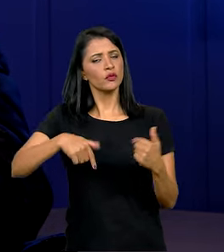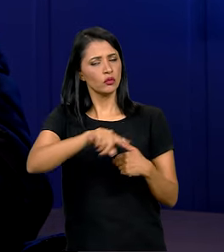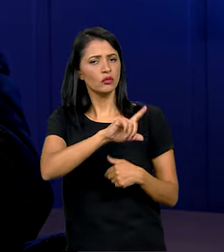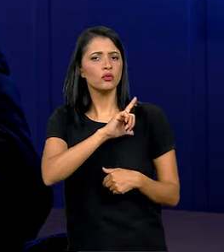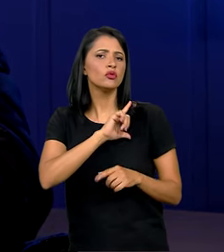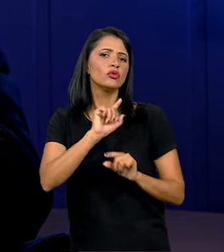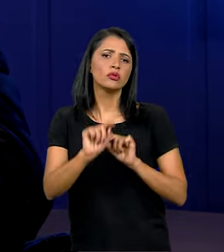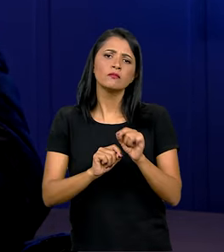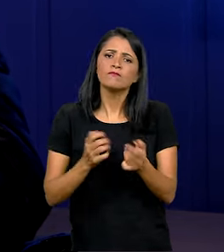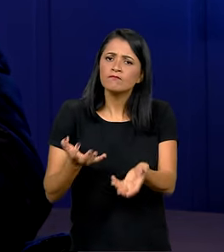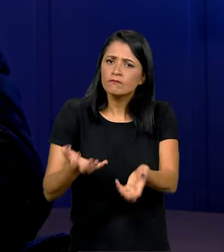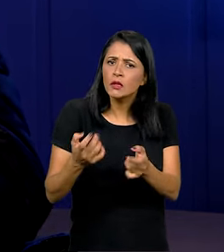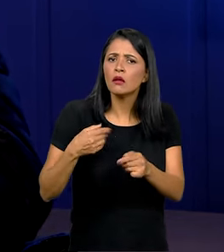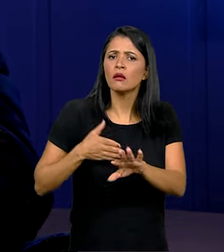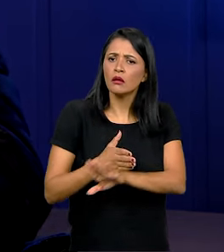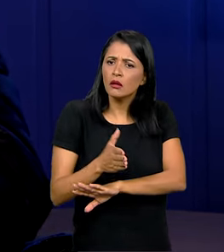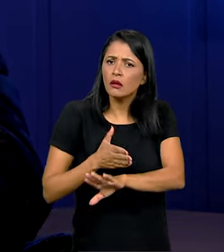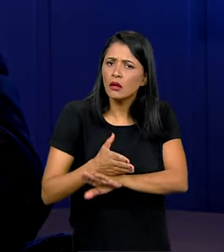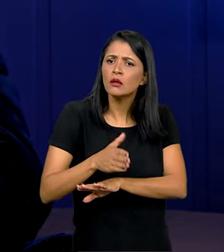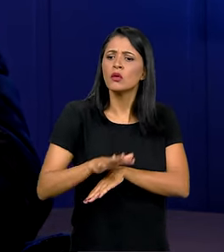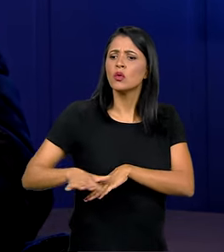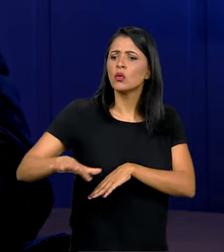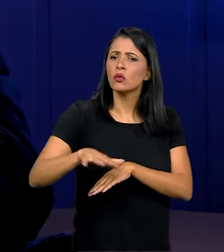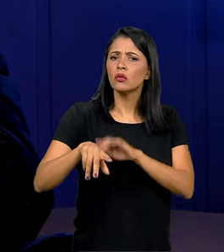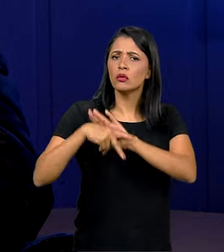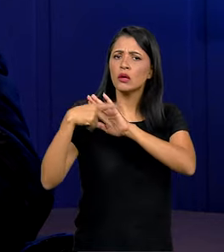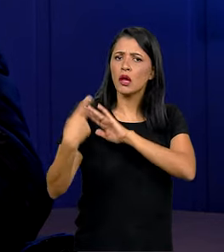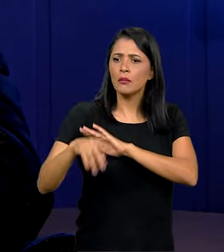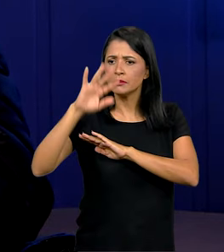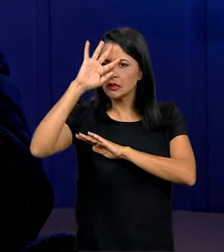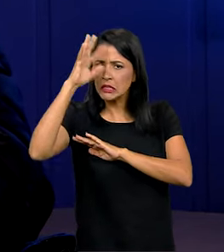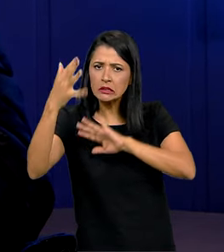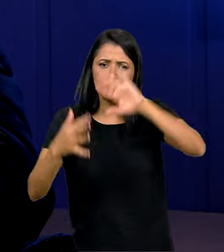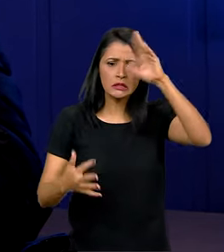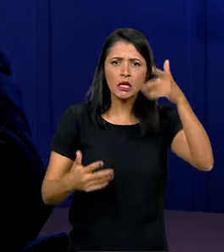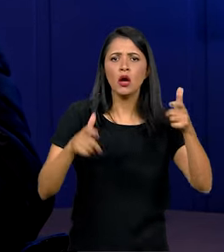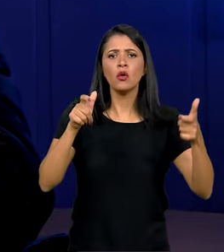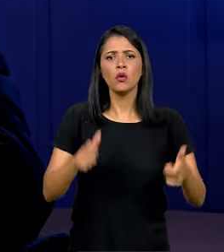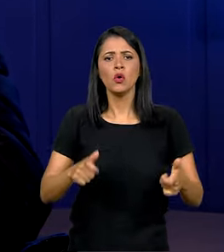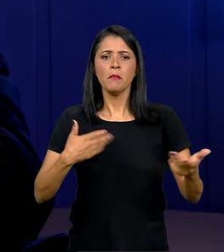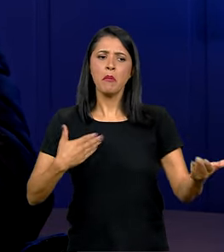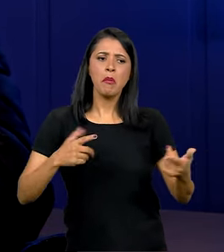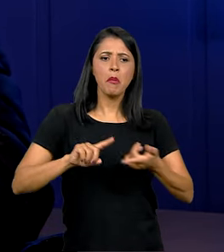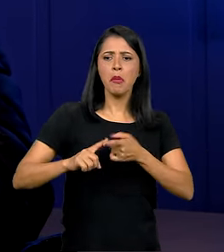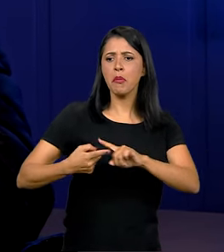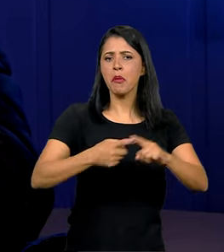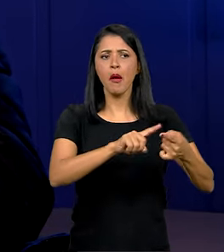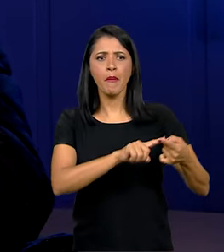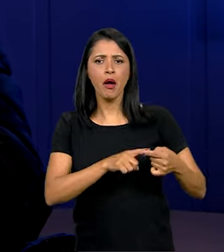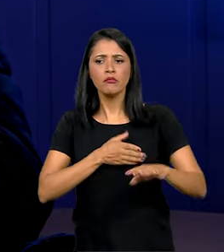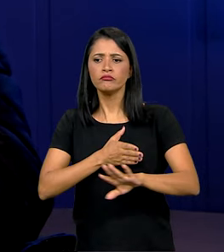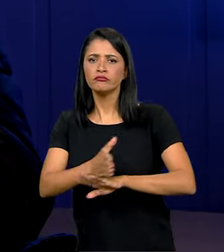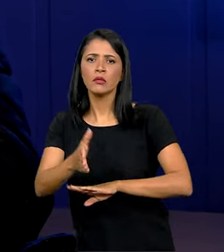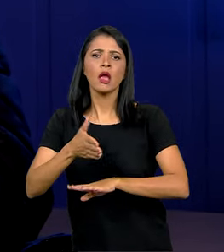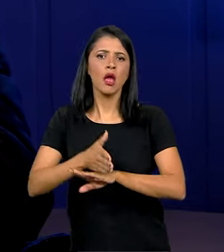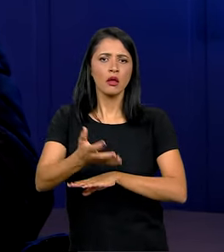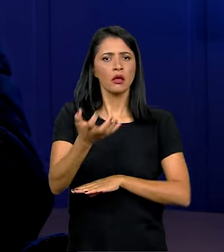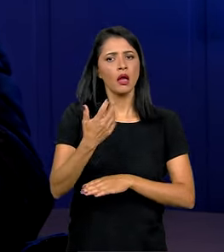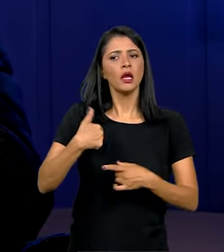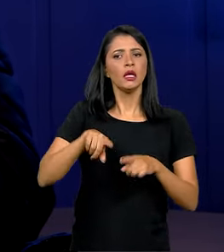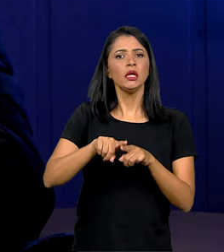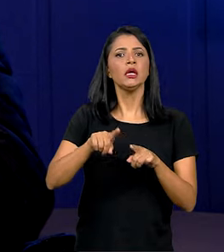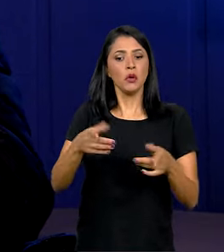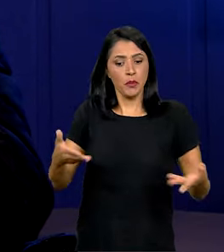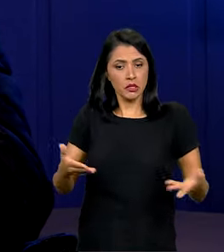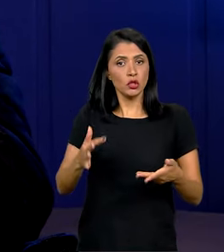elas elas querem ocupar espaço e de tomada de decisão nas mesas de negociação eh e definir